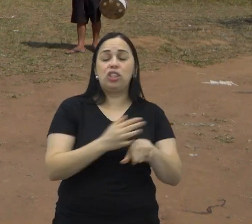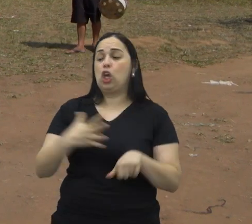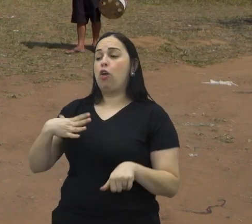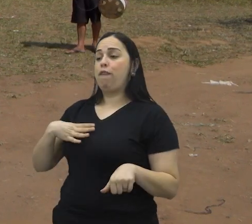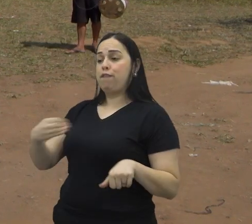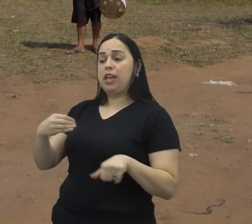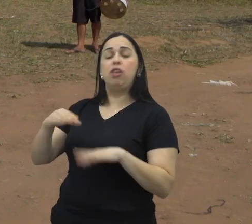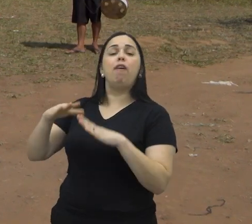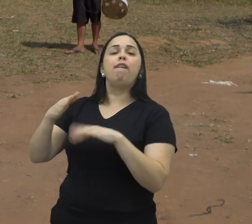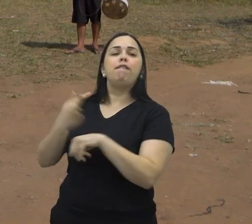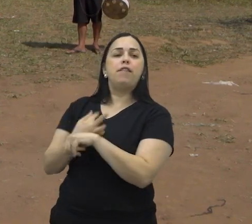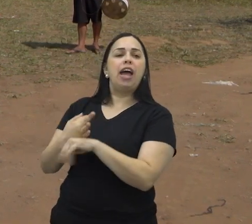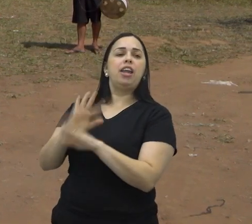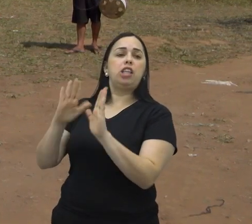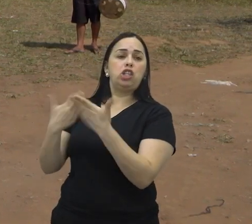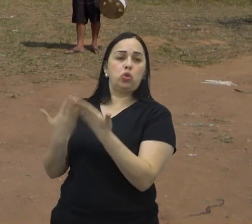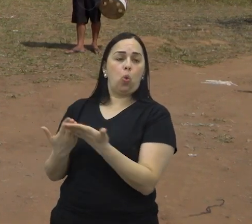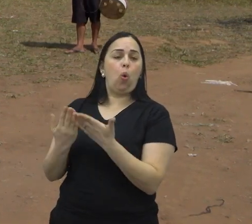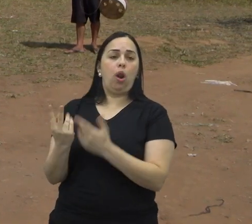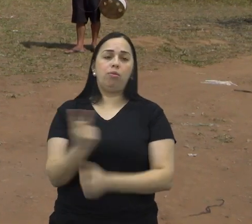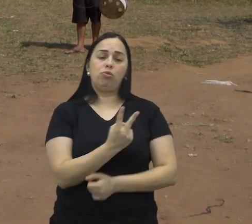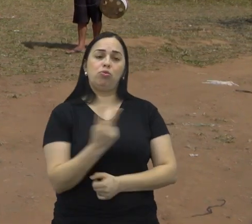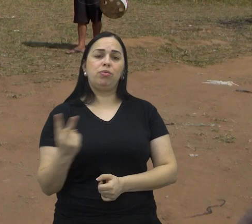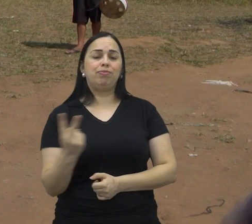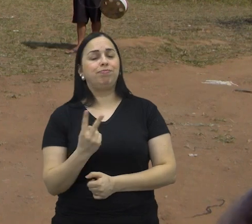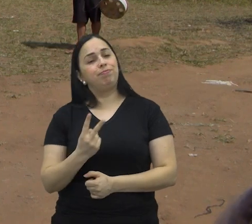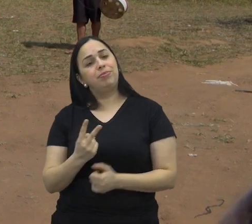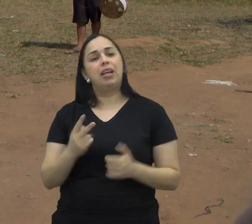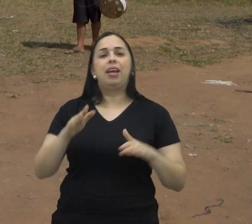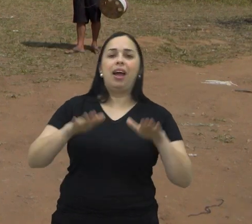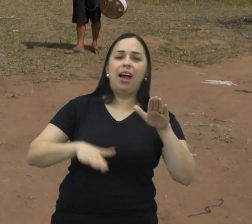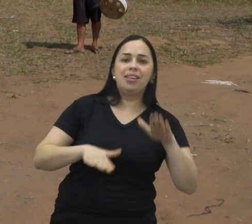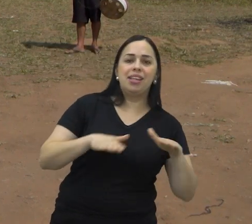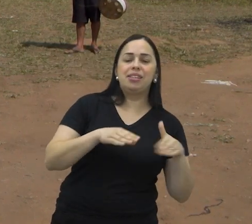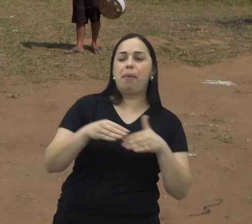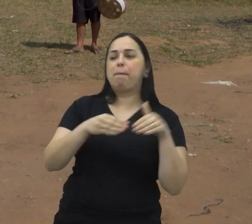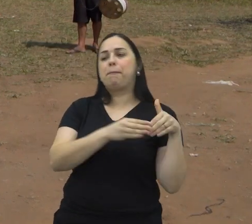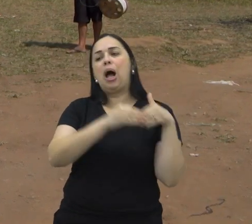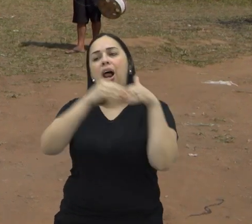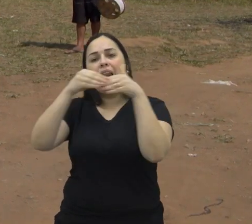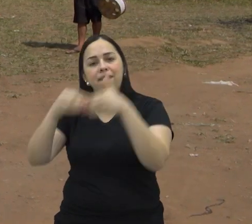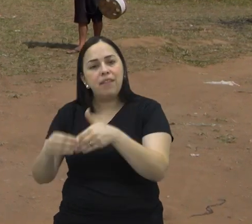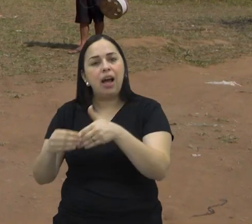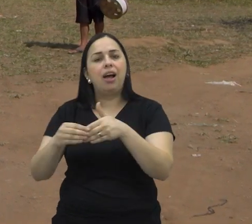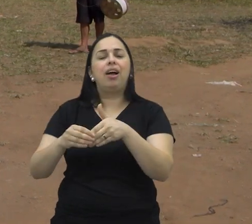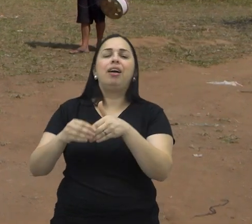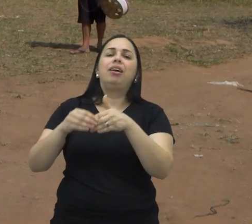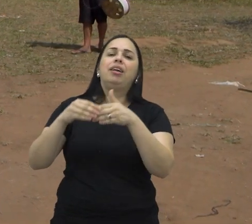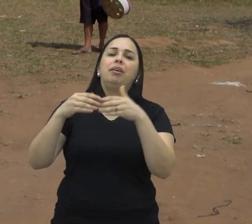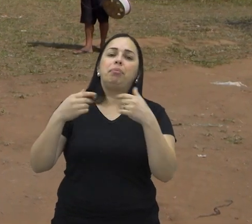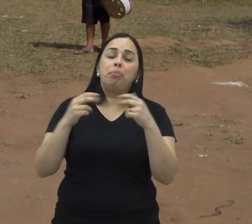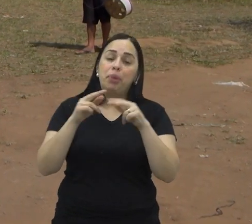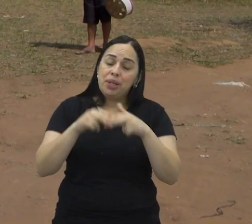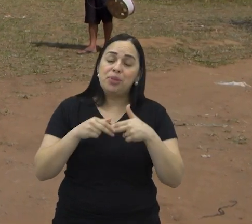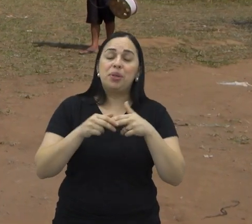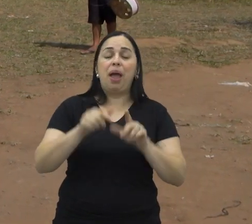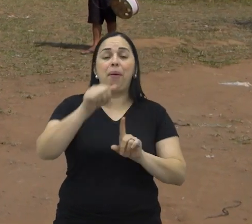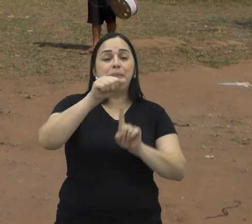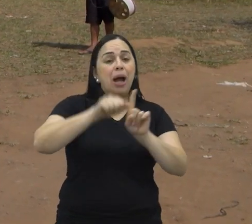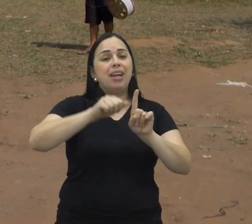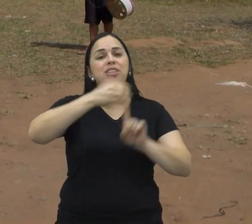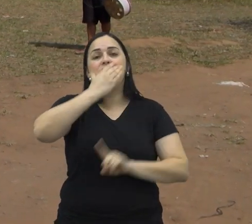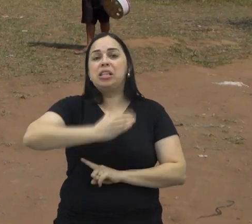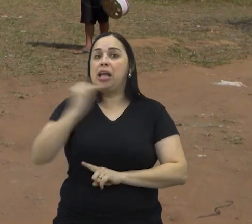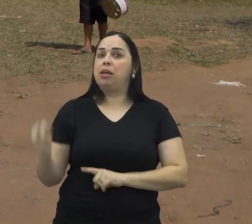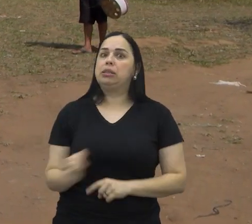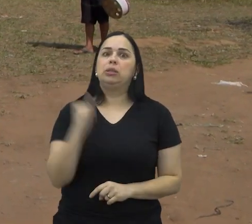filho, quanto o filho também está em casa ali e depende muitas vezes do pai para trazer para um espaço assim. Então o mês de dezembro